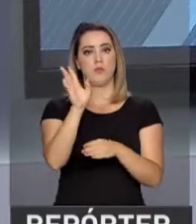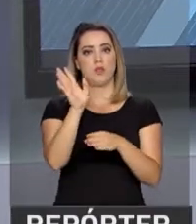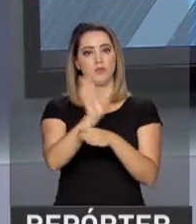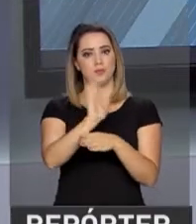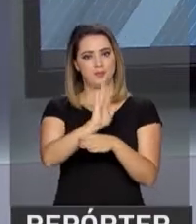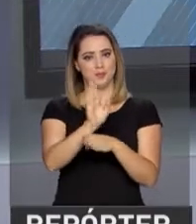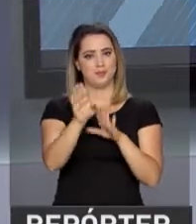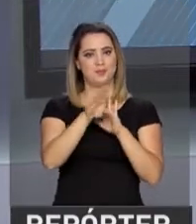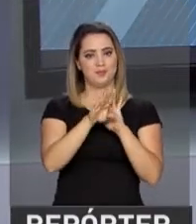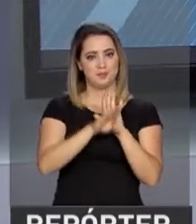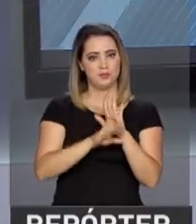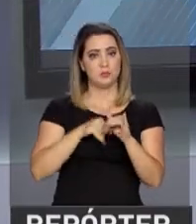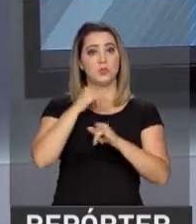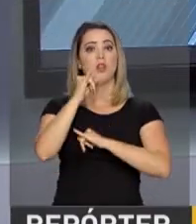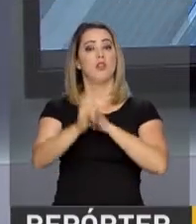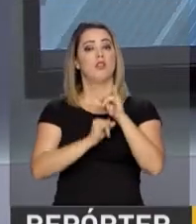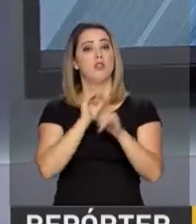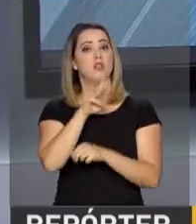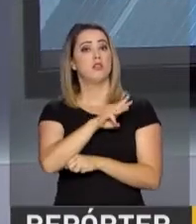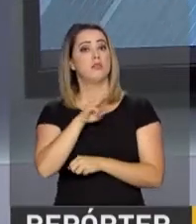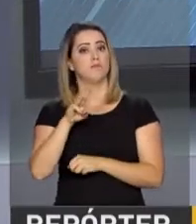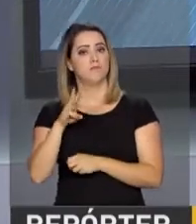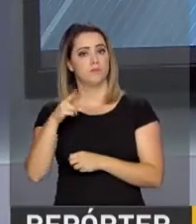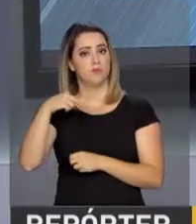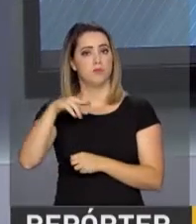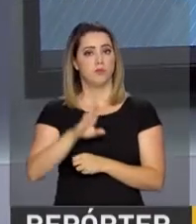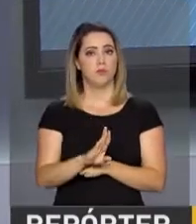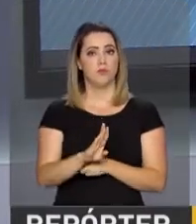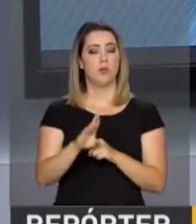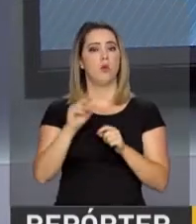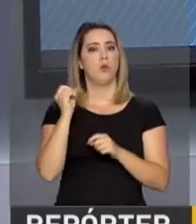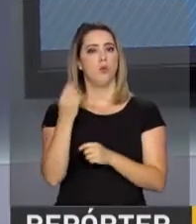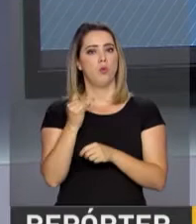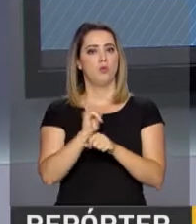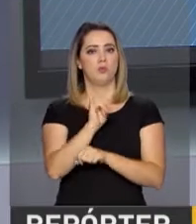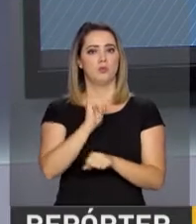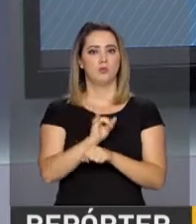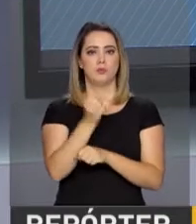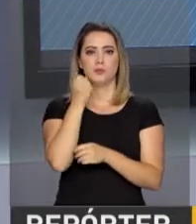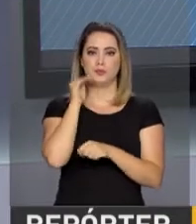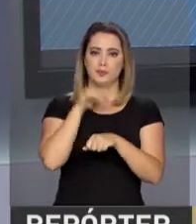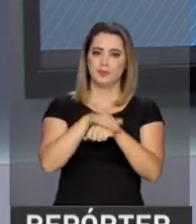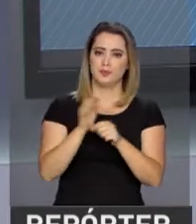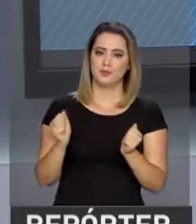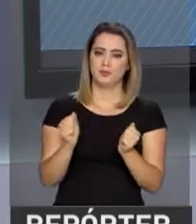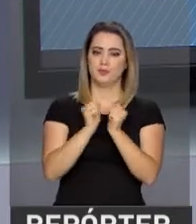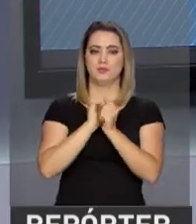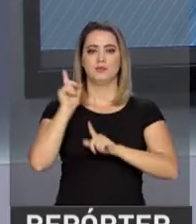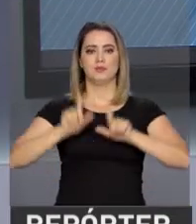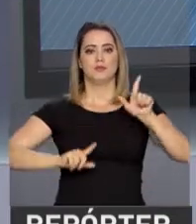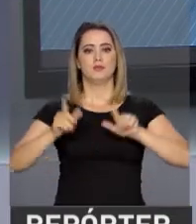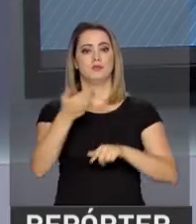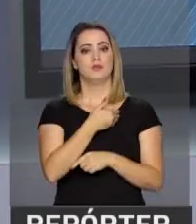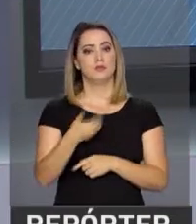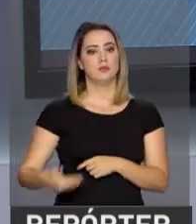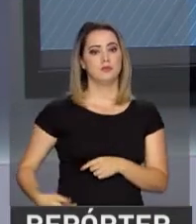acompanhar a nossa programação pela internet, no site da NBR ou em nosso canal no YouTube. Uma boa noite para você e continue